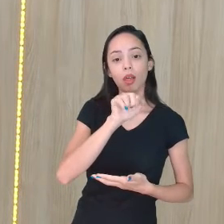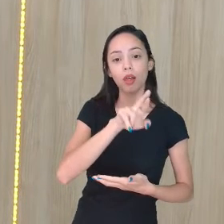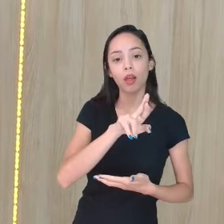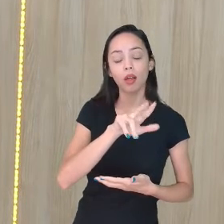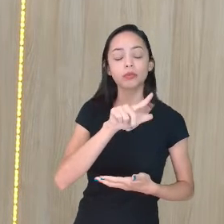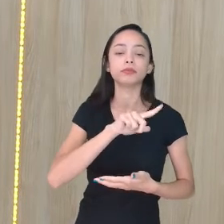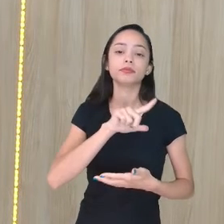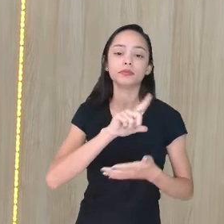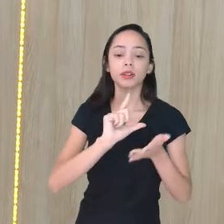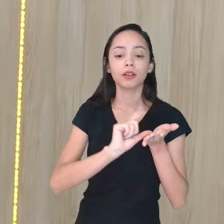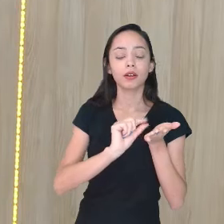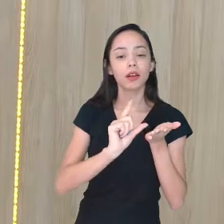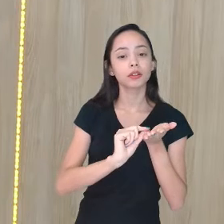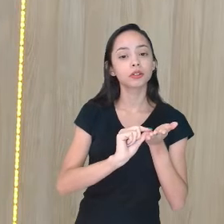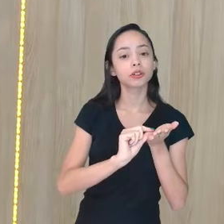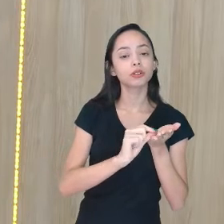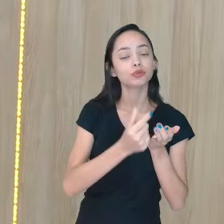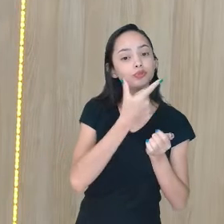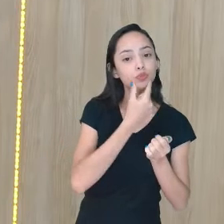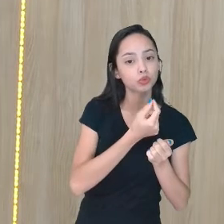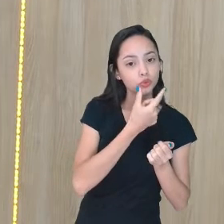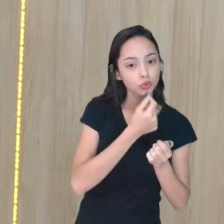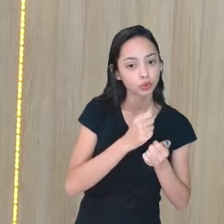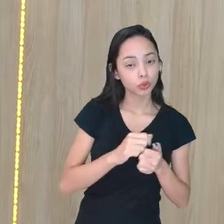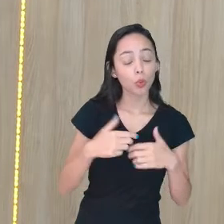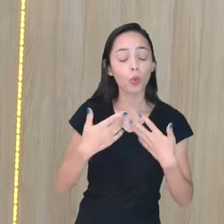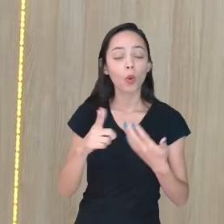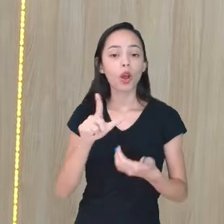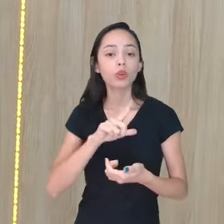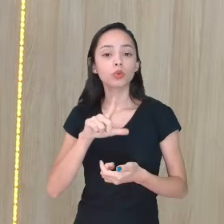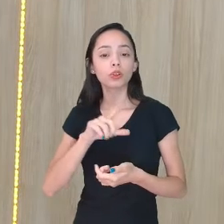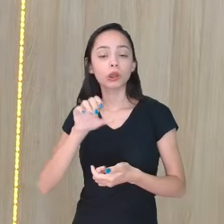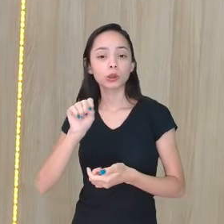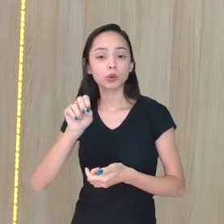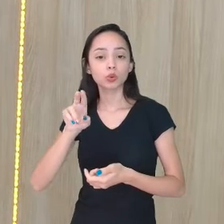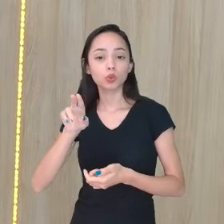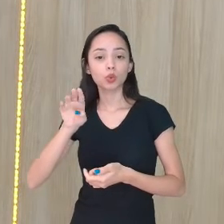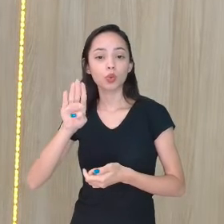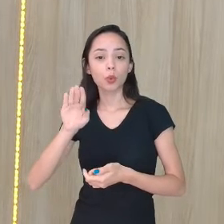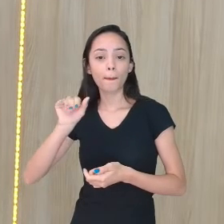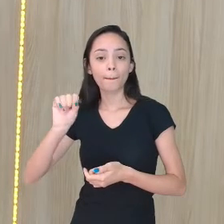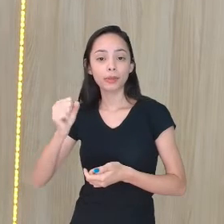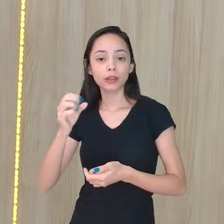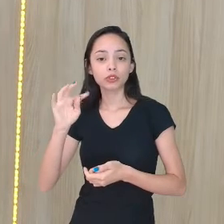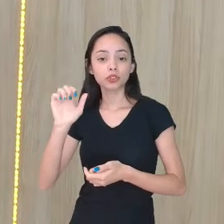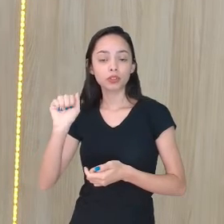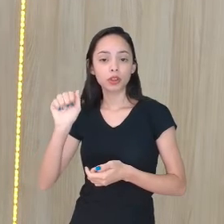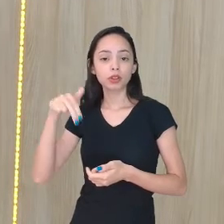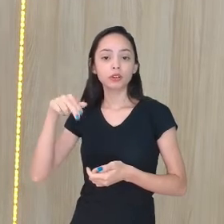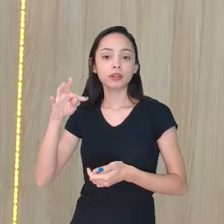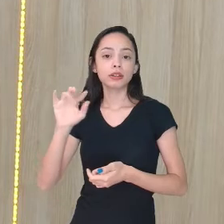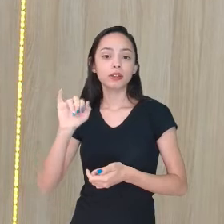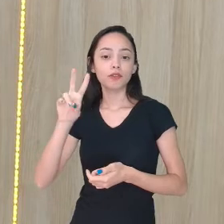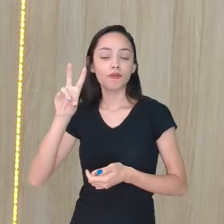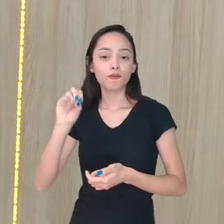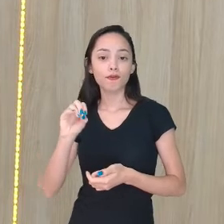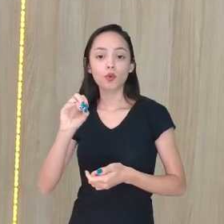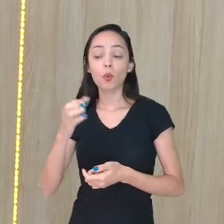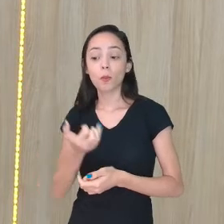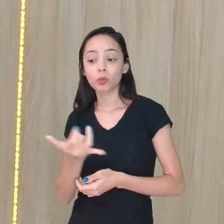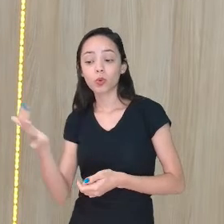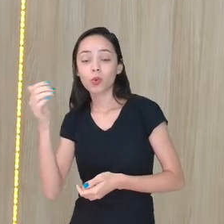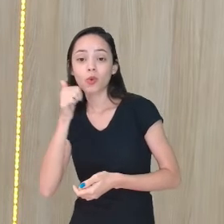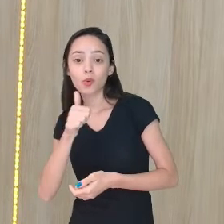artigo masculino singular. Quando eu tenho um substantivo feminino plural, eu tenho um artigo feminino